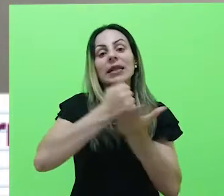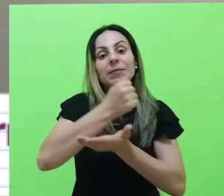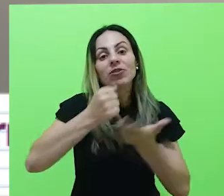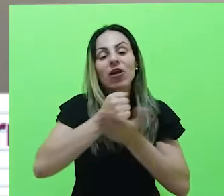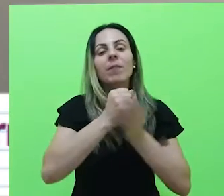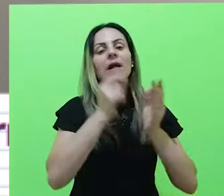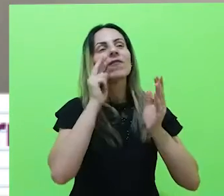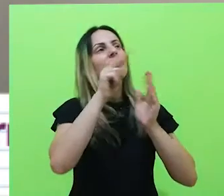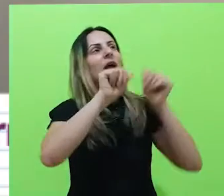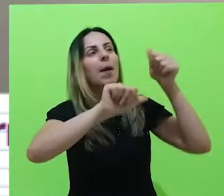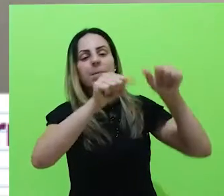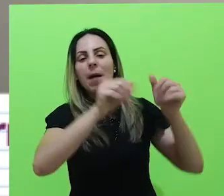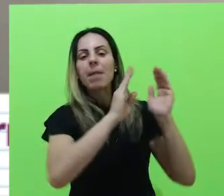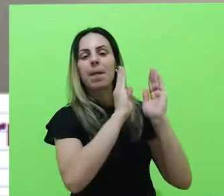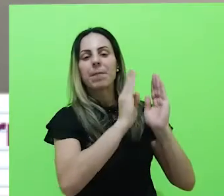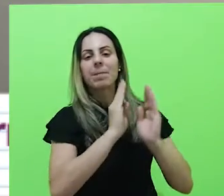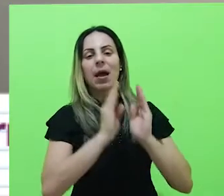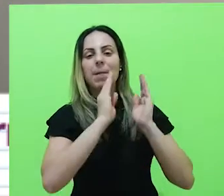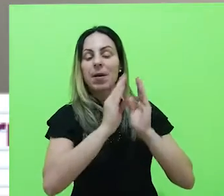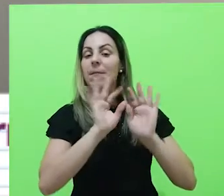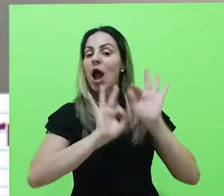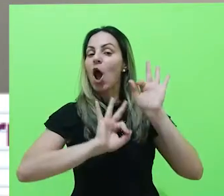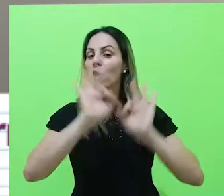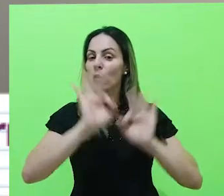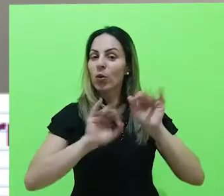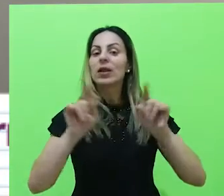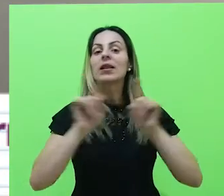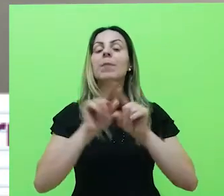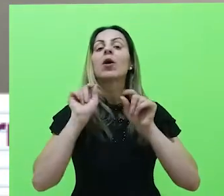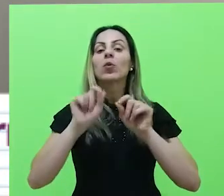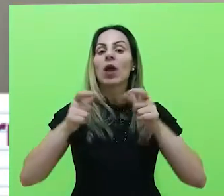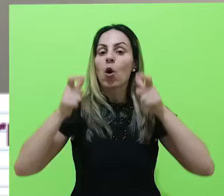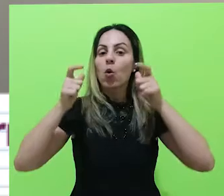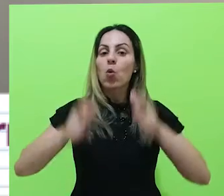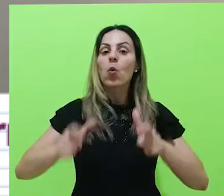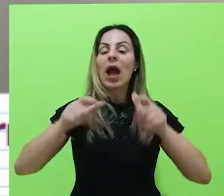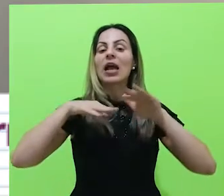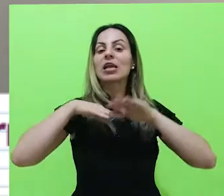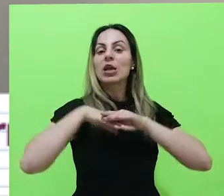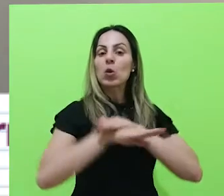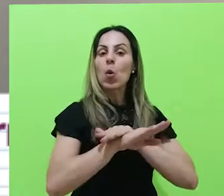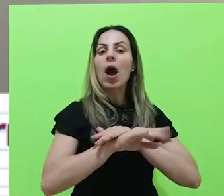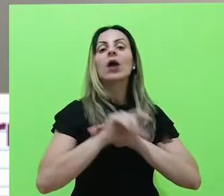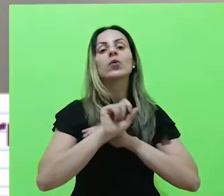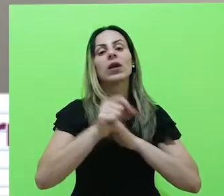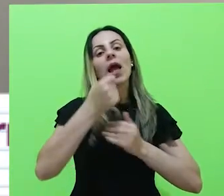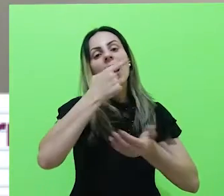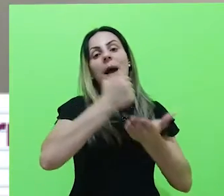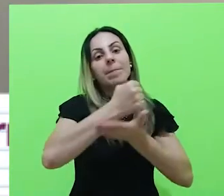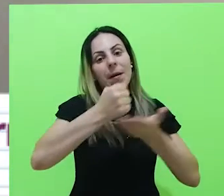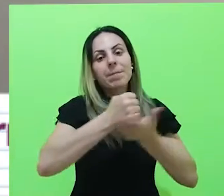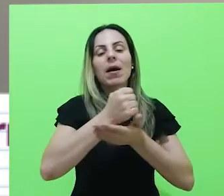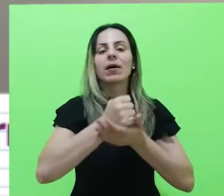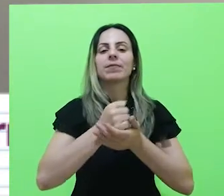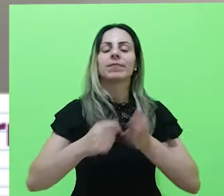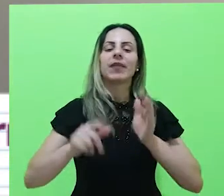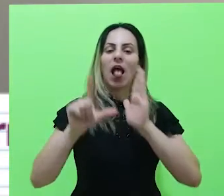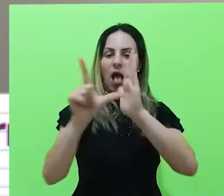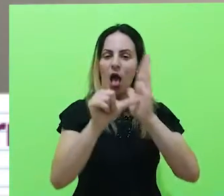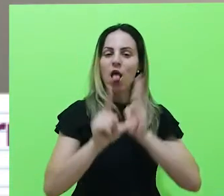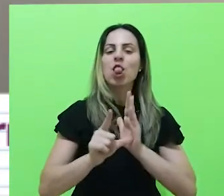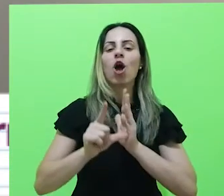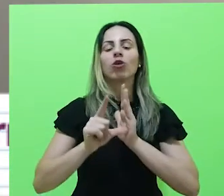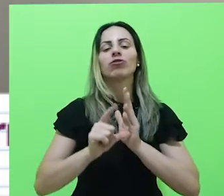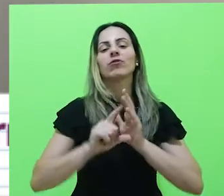né? Ele também precisa manter organizado o espaço de armazenamento dos produtos na farmácia.